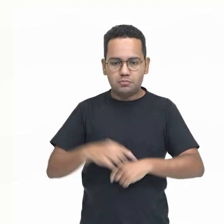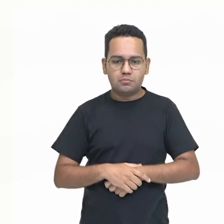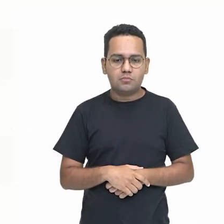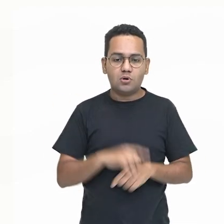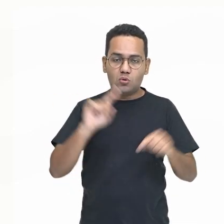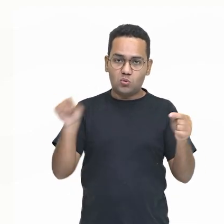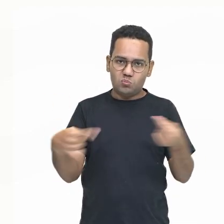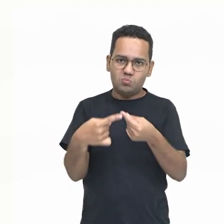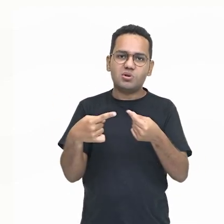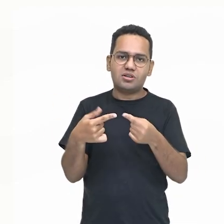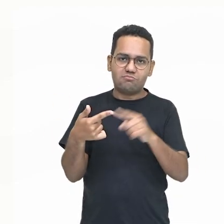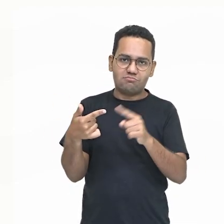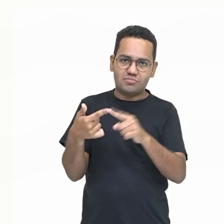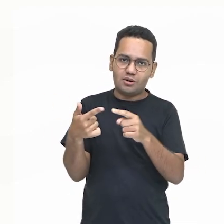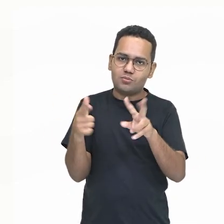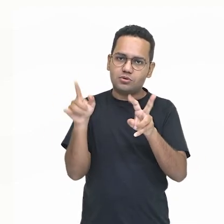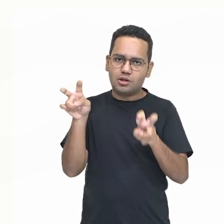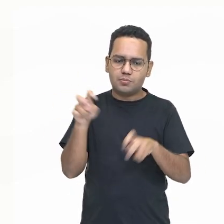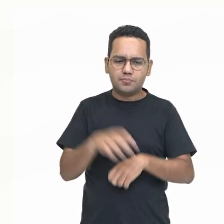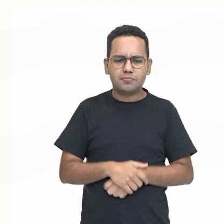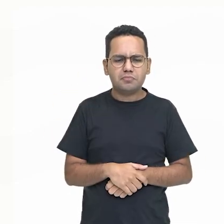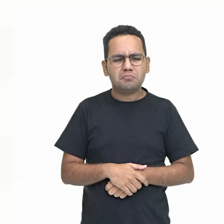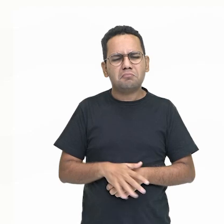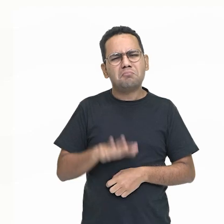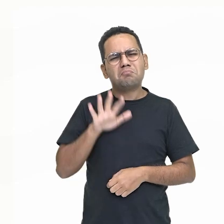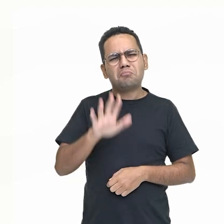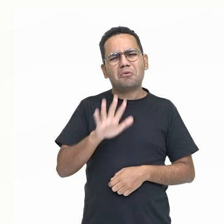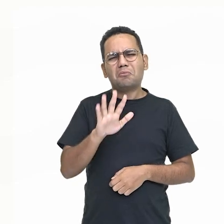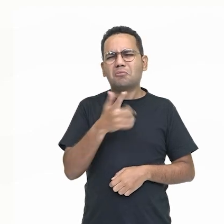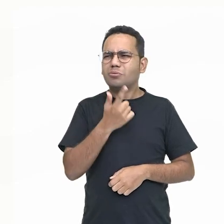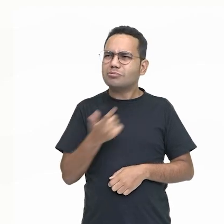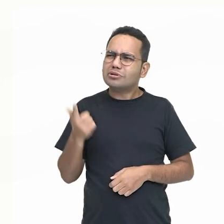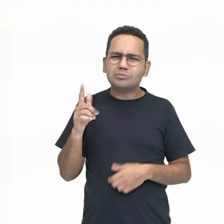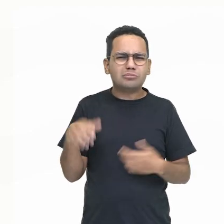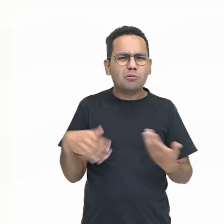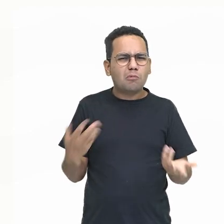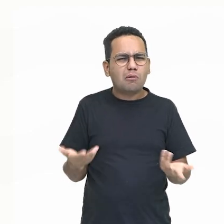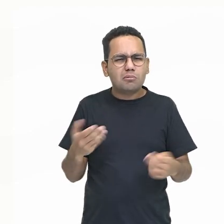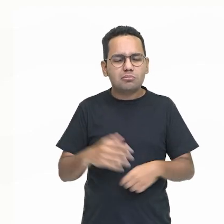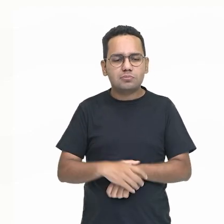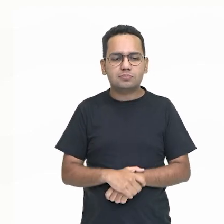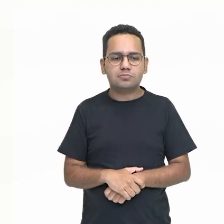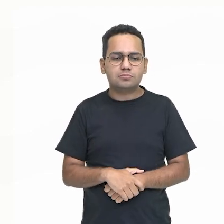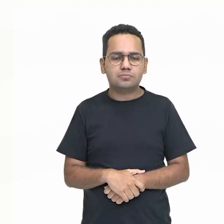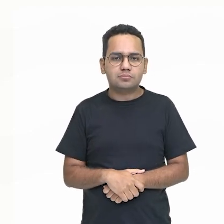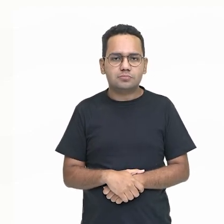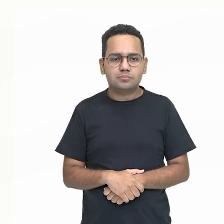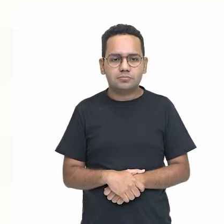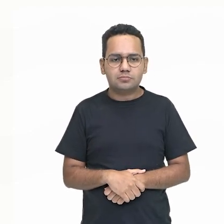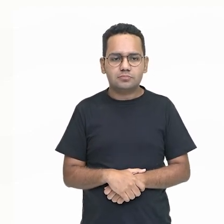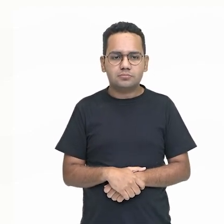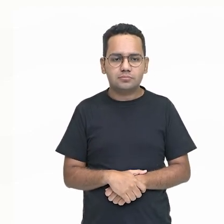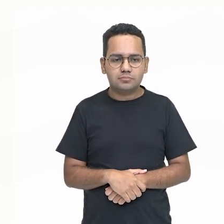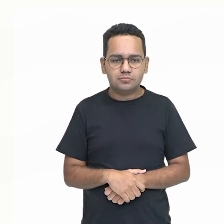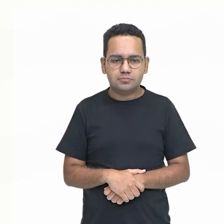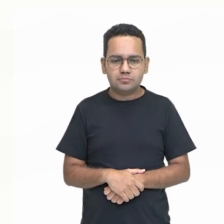você ainda pode estar se perguntando, mas outro exemplo, professora? Outro exemplo, nós poderíamos dizer que é